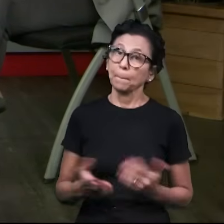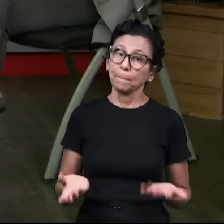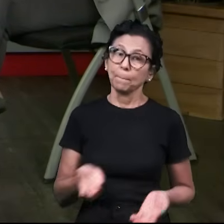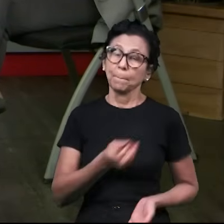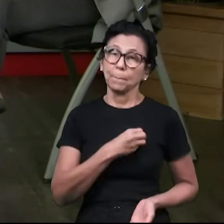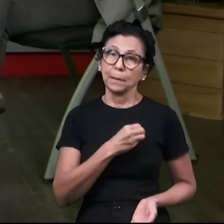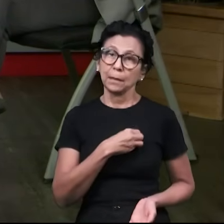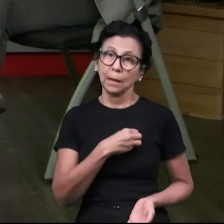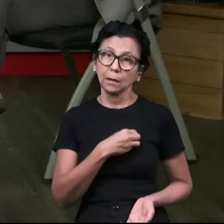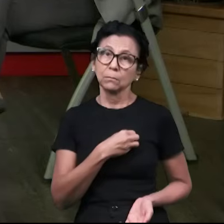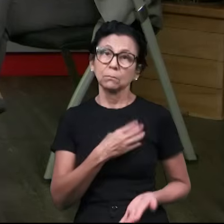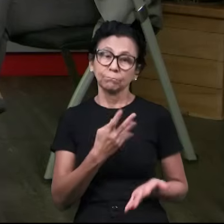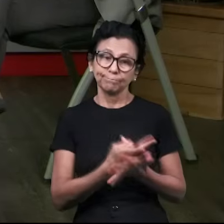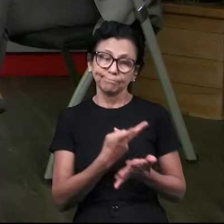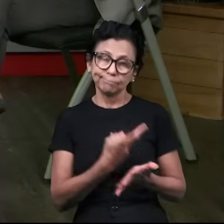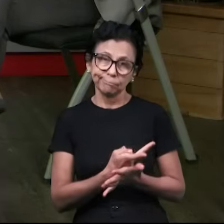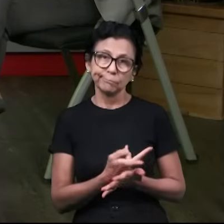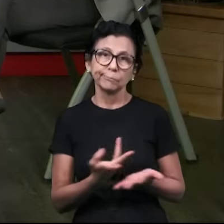que a gente